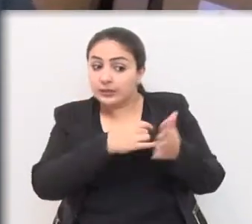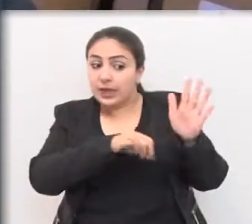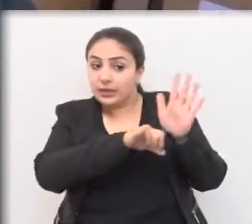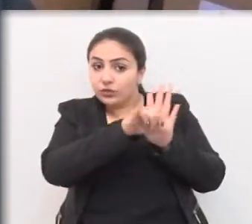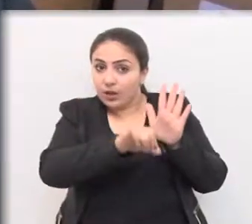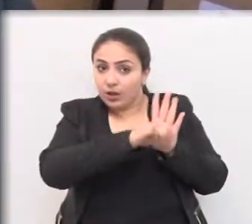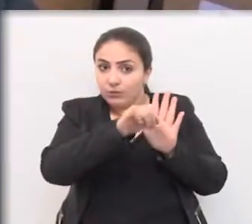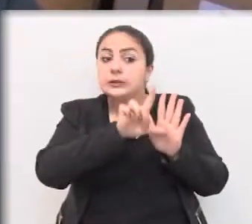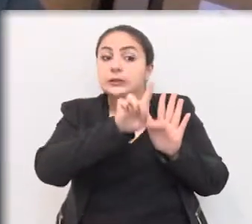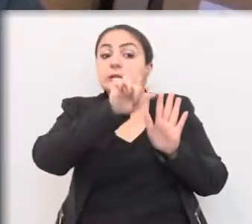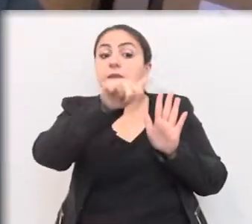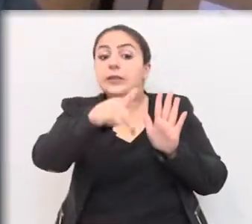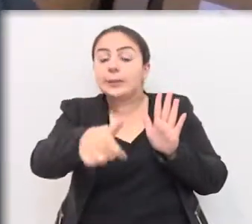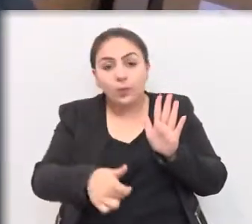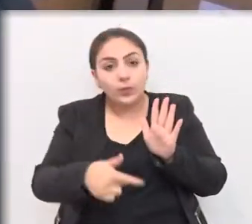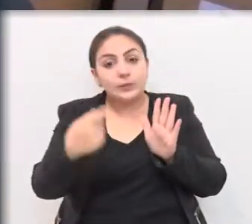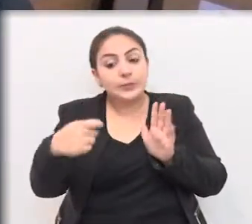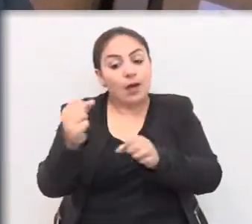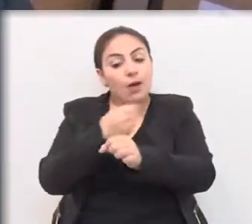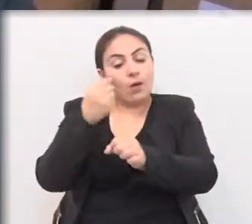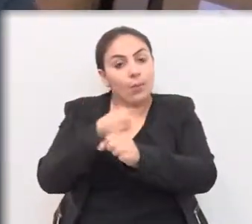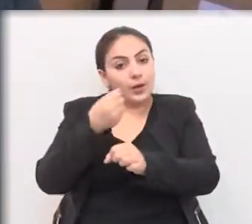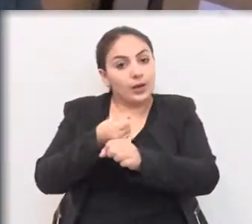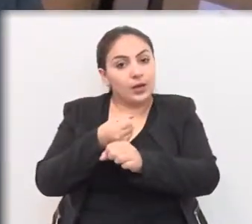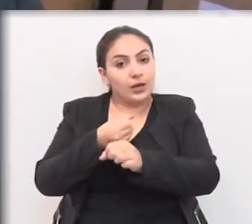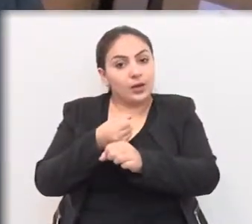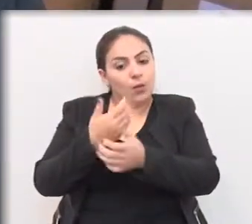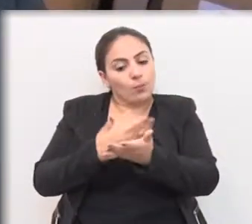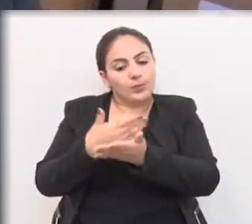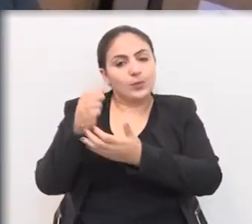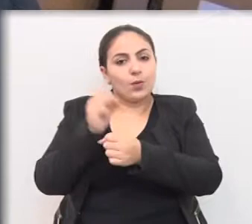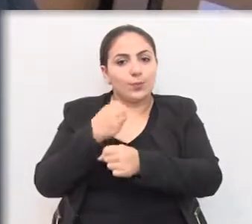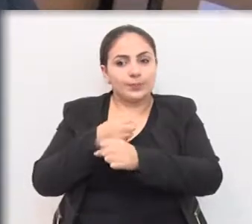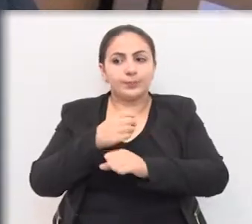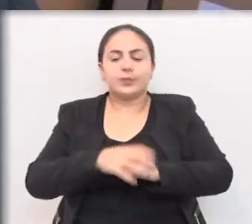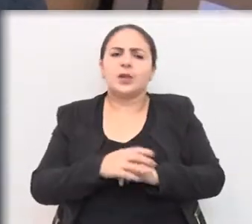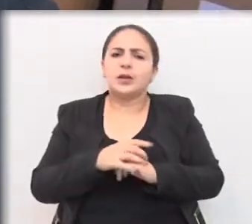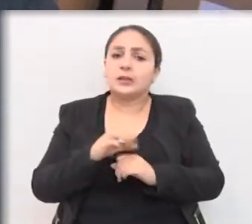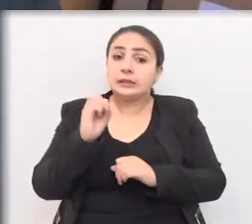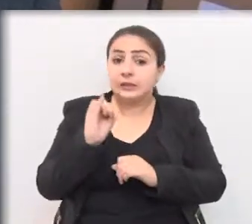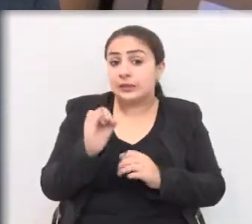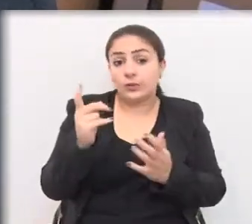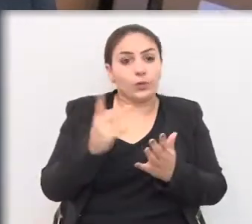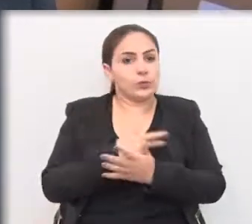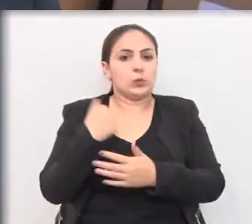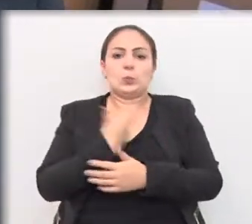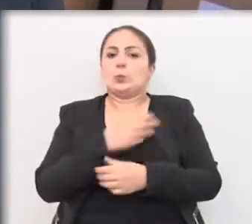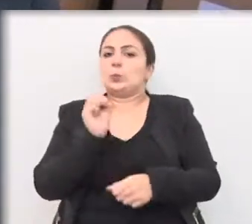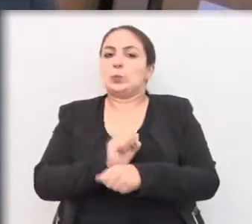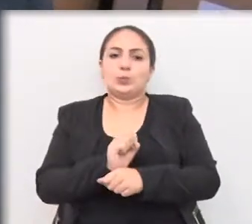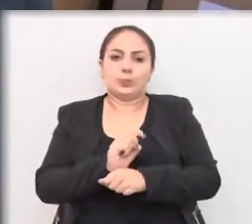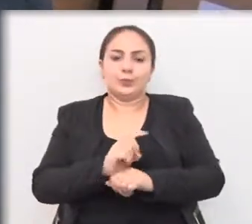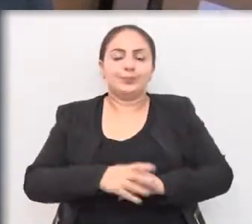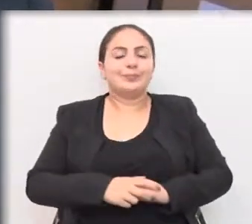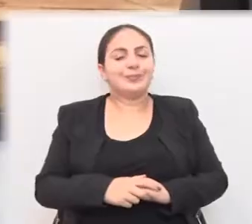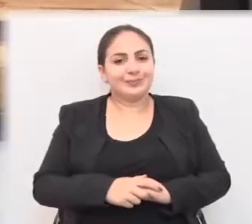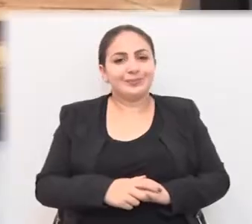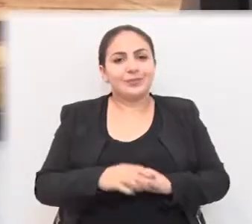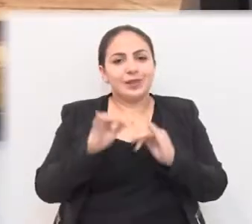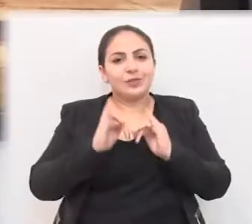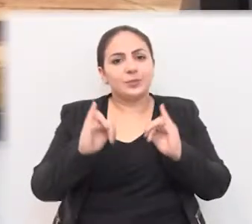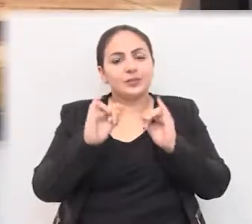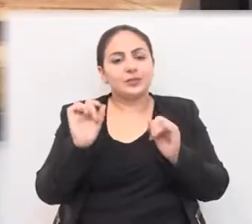a licitação. E depois da manhã tem que acontecer as obras, início das obras. Enquanto isso não acontecer, nós não vamos parar.